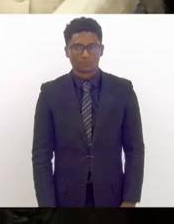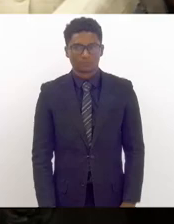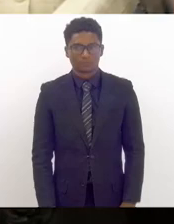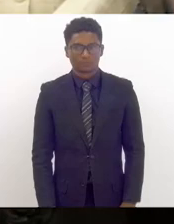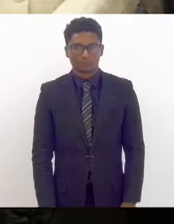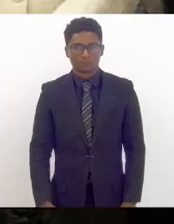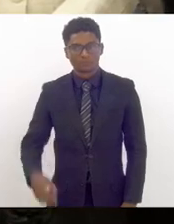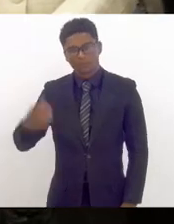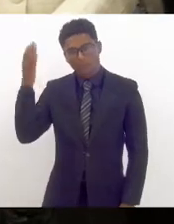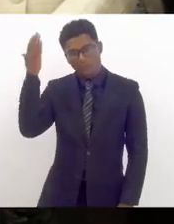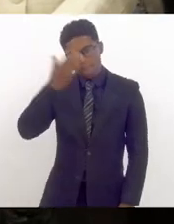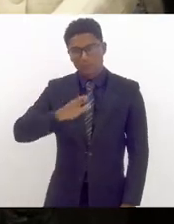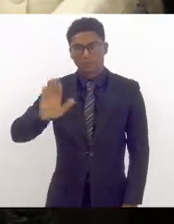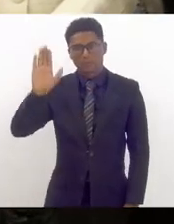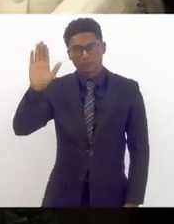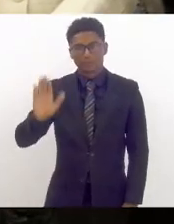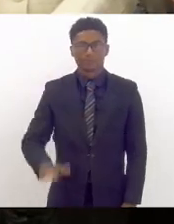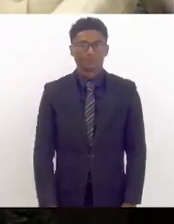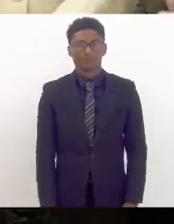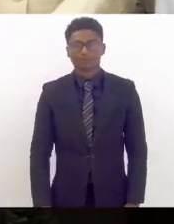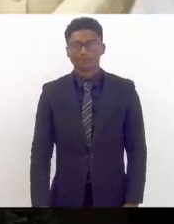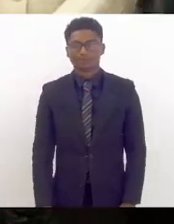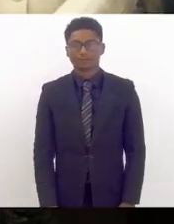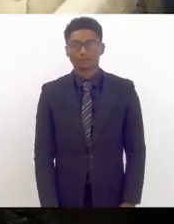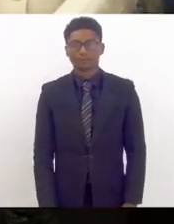Assim eu prometo.